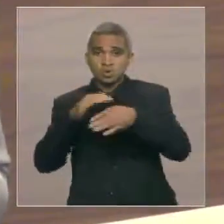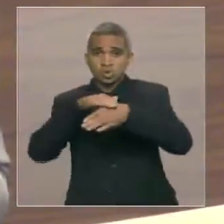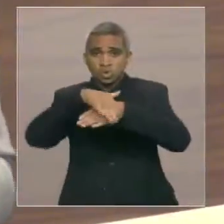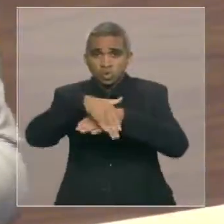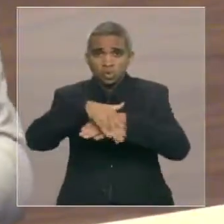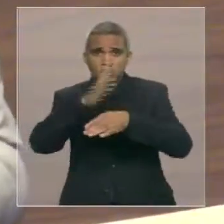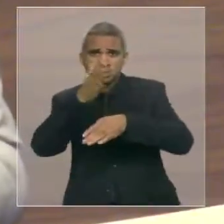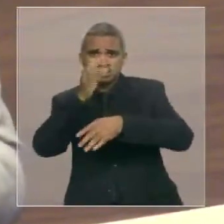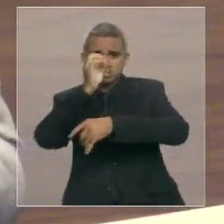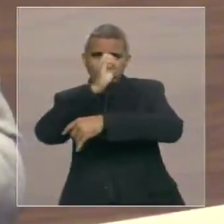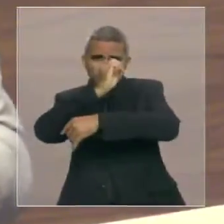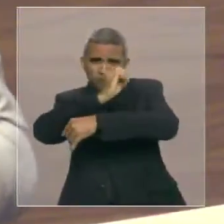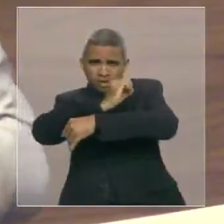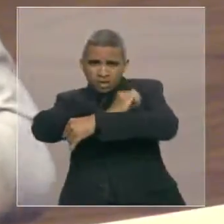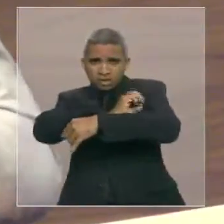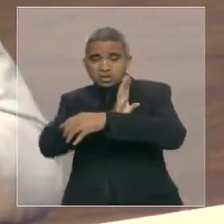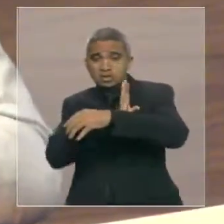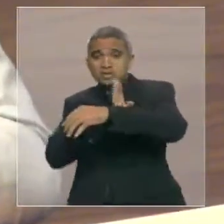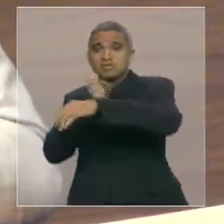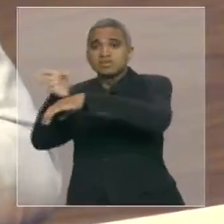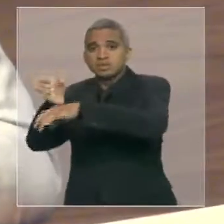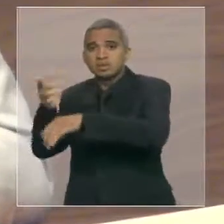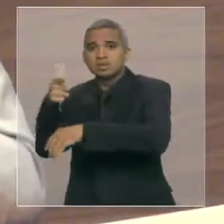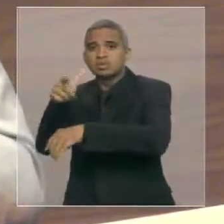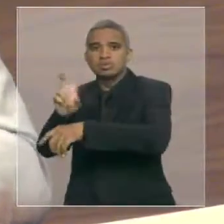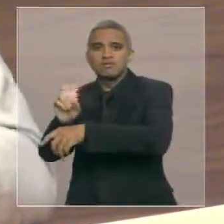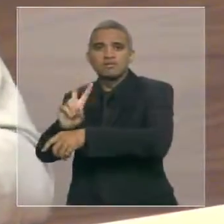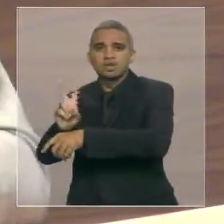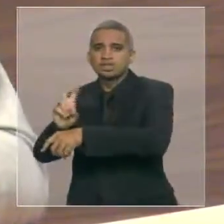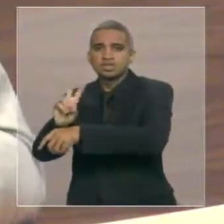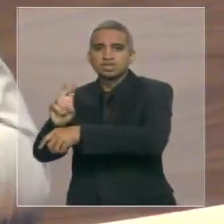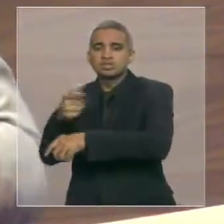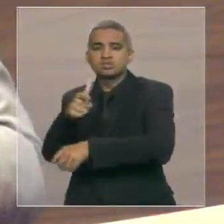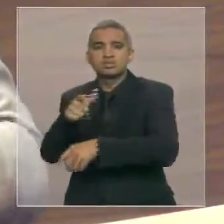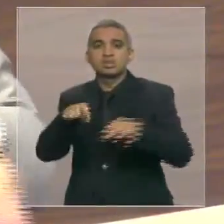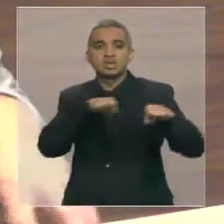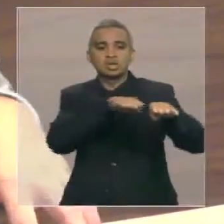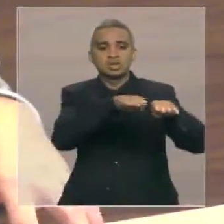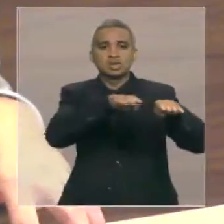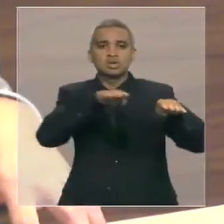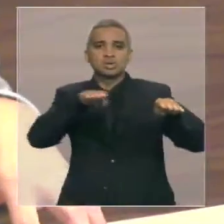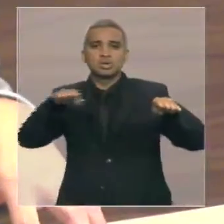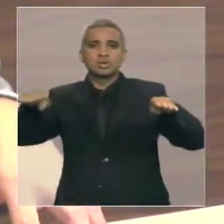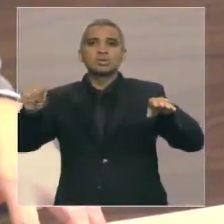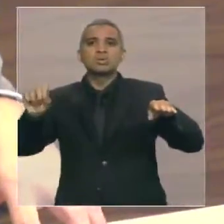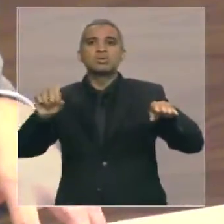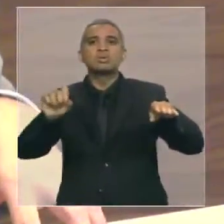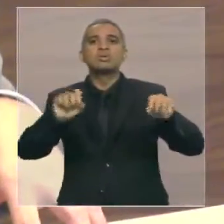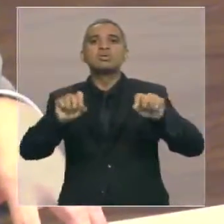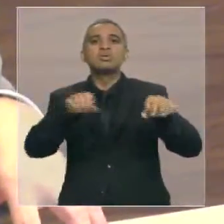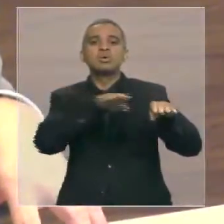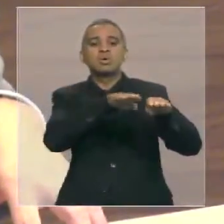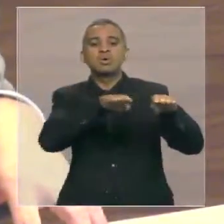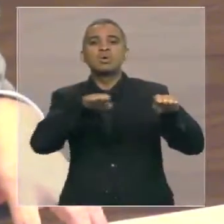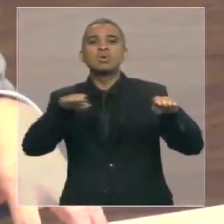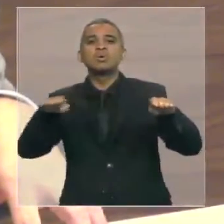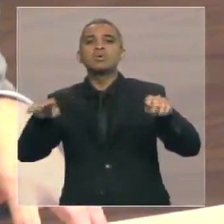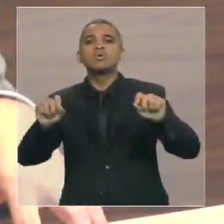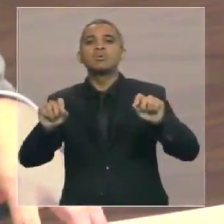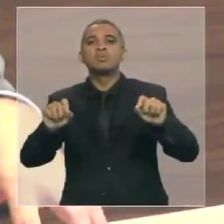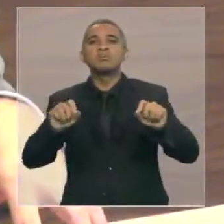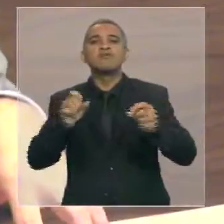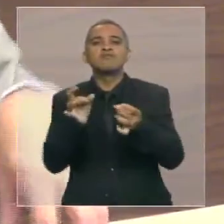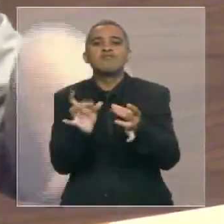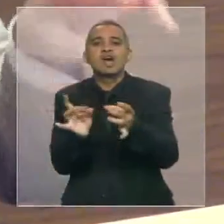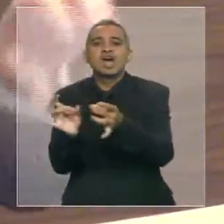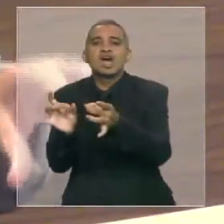da tarde, não tem um vigilante e o estacionamento estava tomado por vendedores de